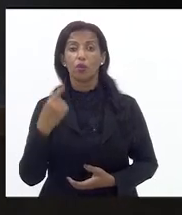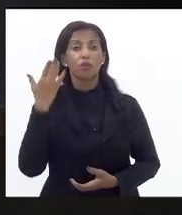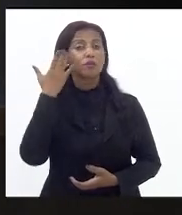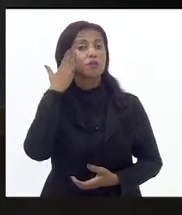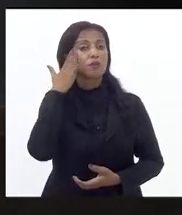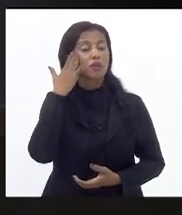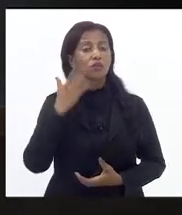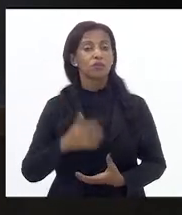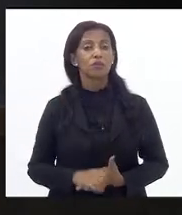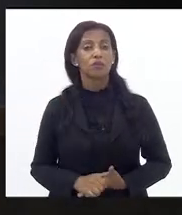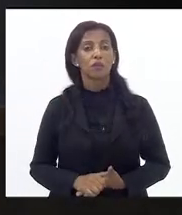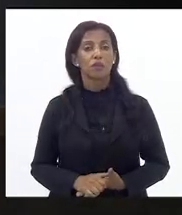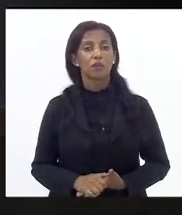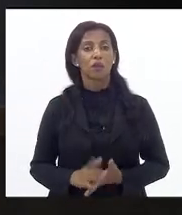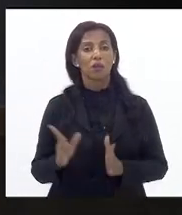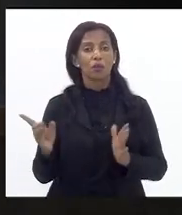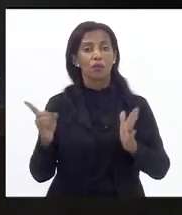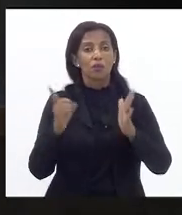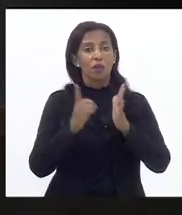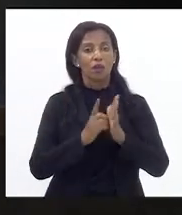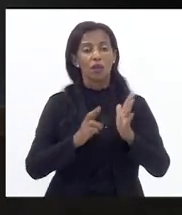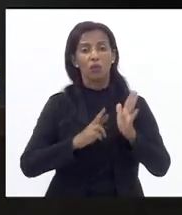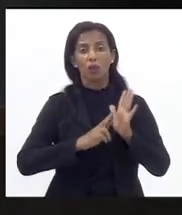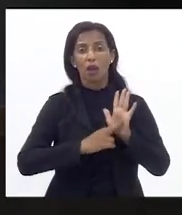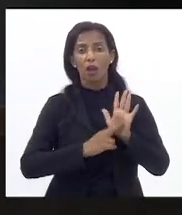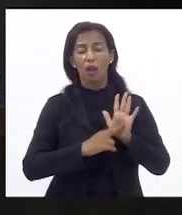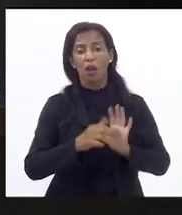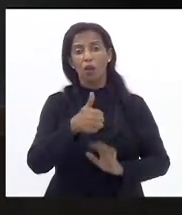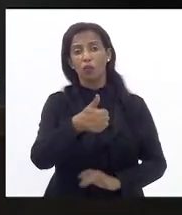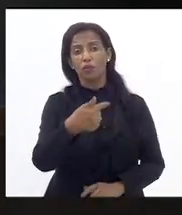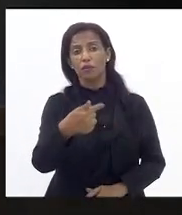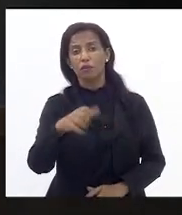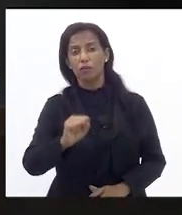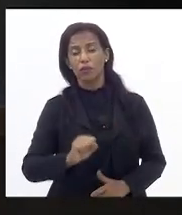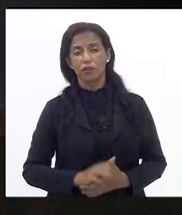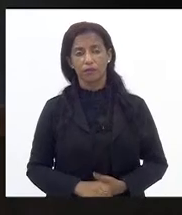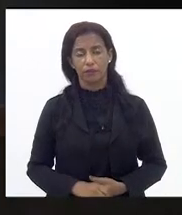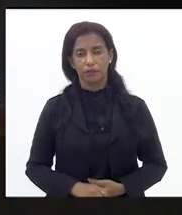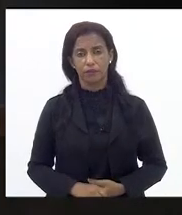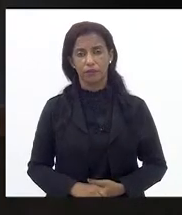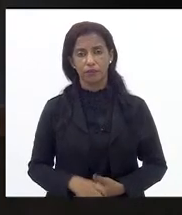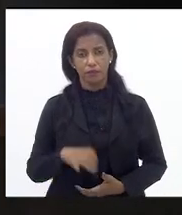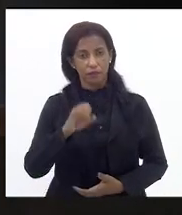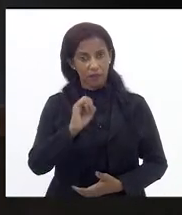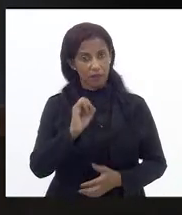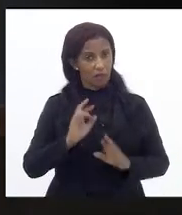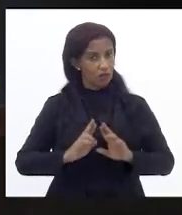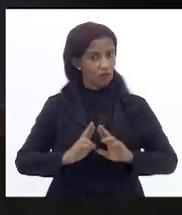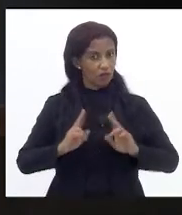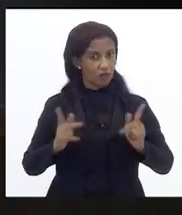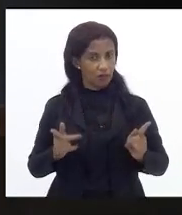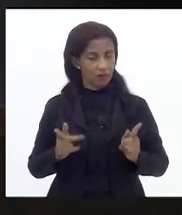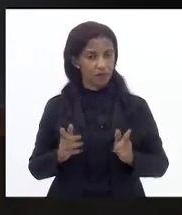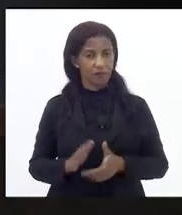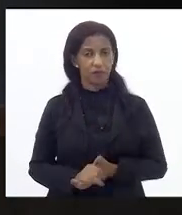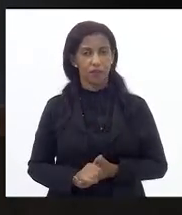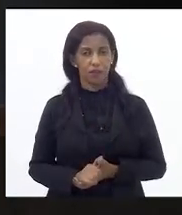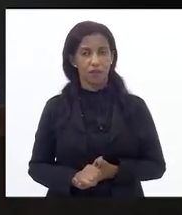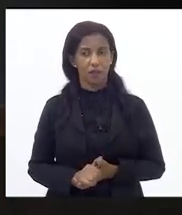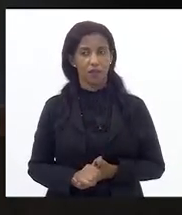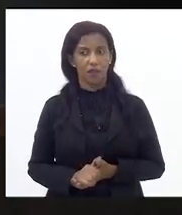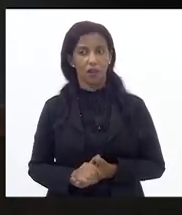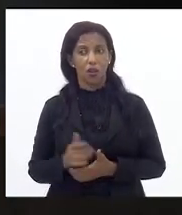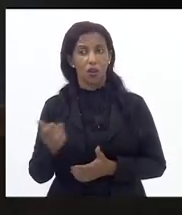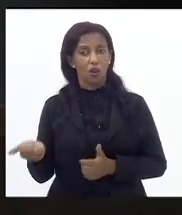é que o decreto regulamentou 178 se há divergências o